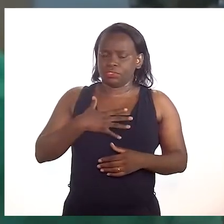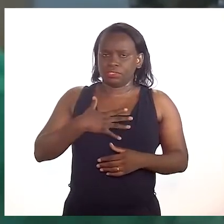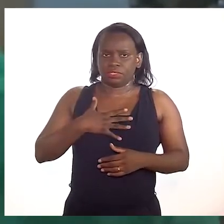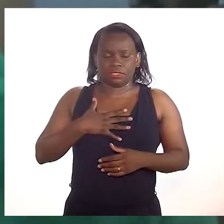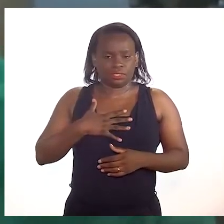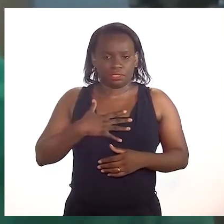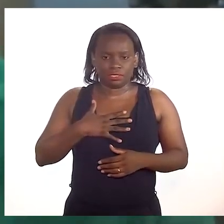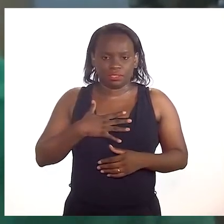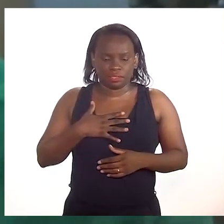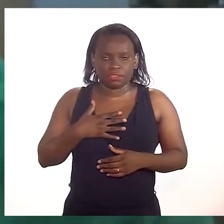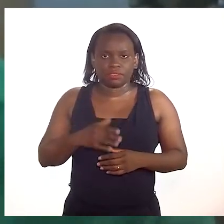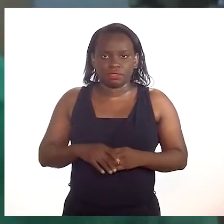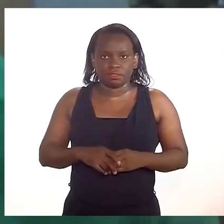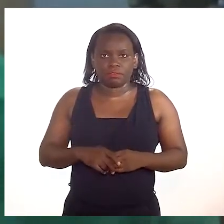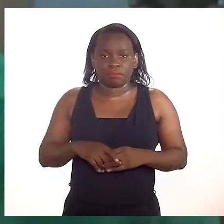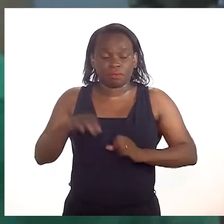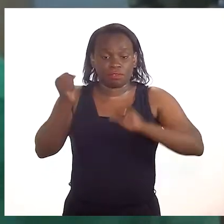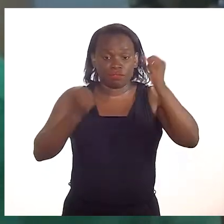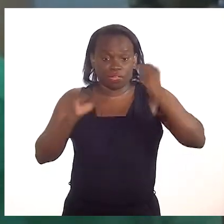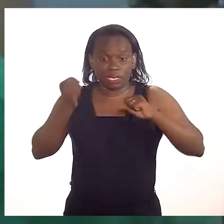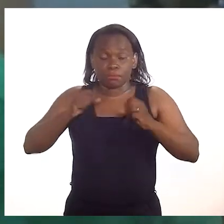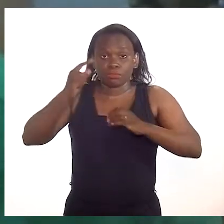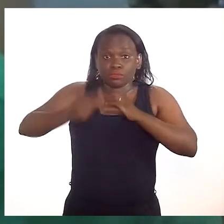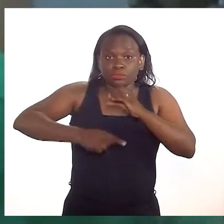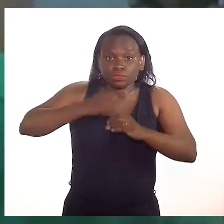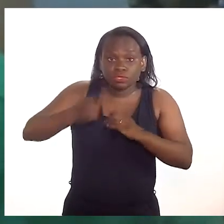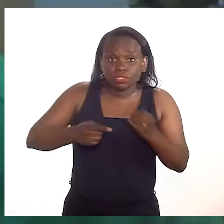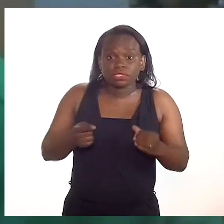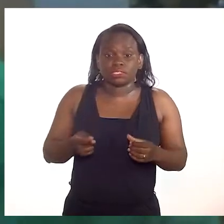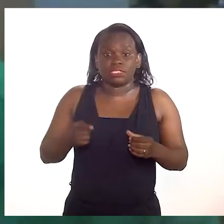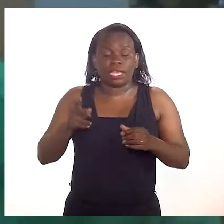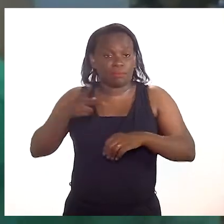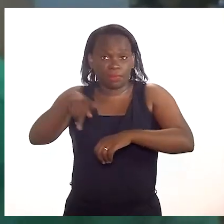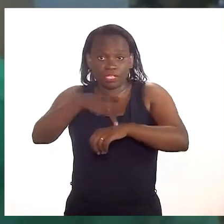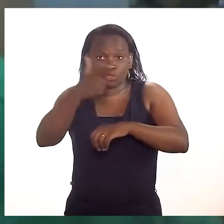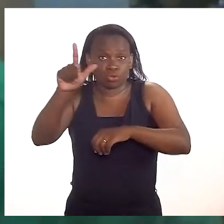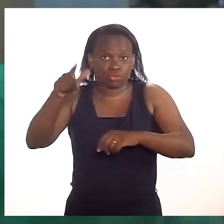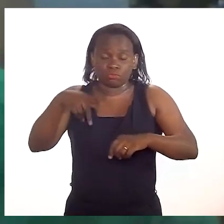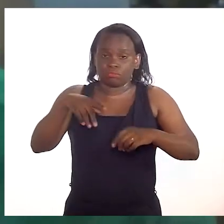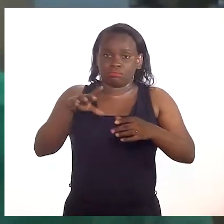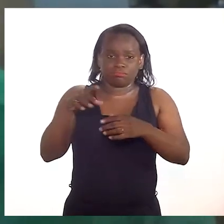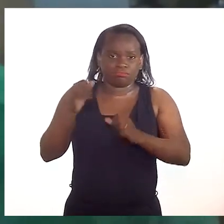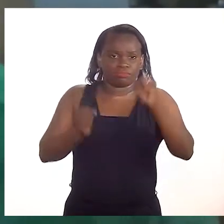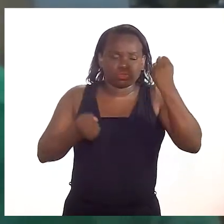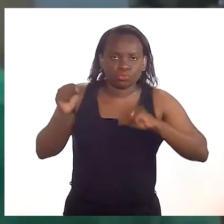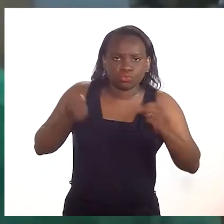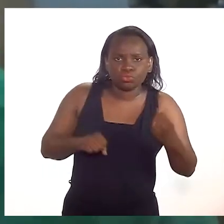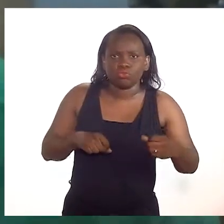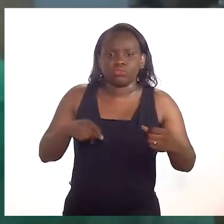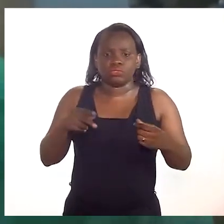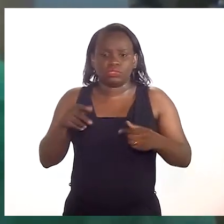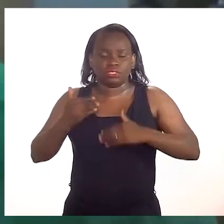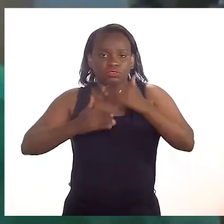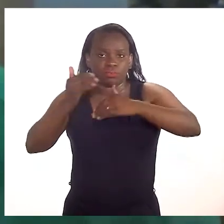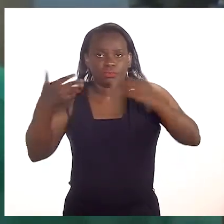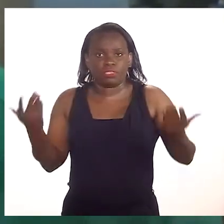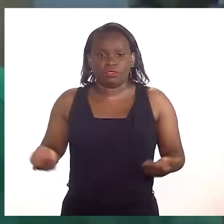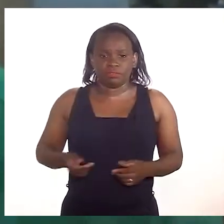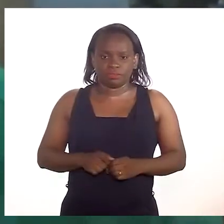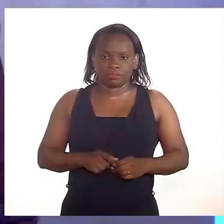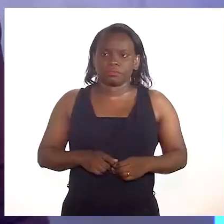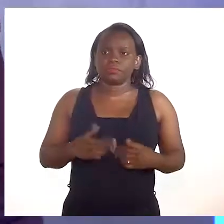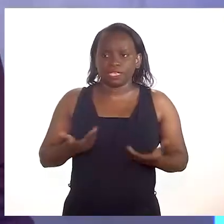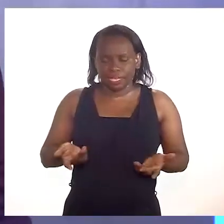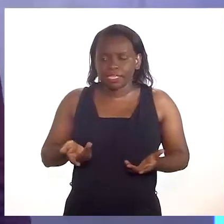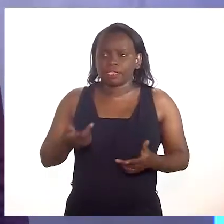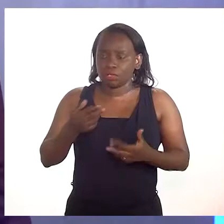Assustador, que a indústria farmacêutica mundial será internacional na sua produção e no seu desenvolvimento.